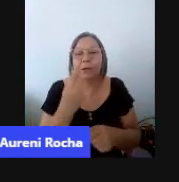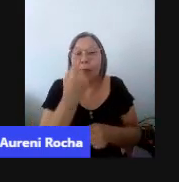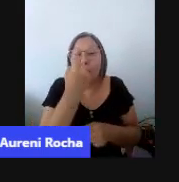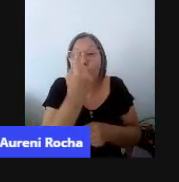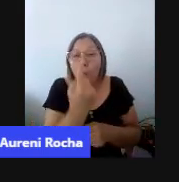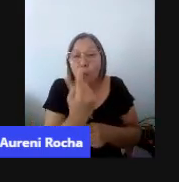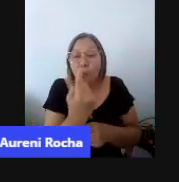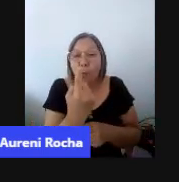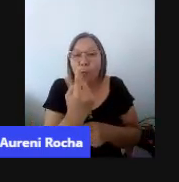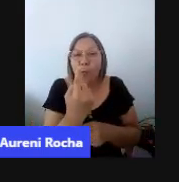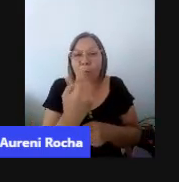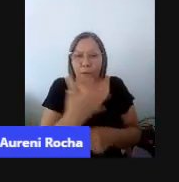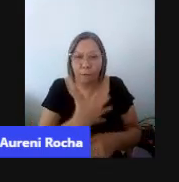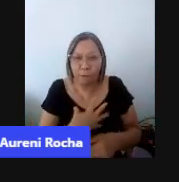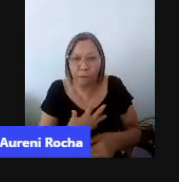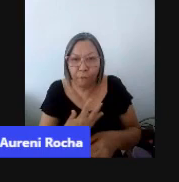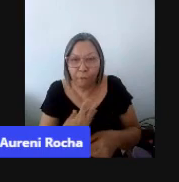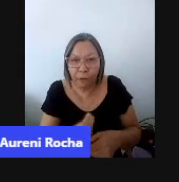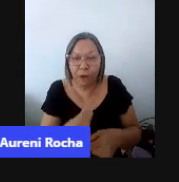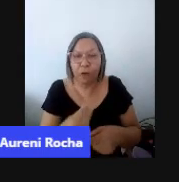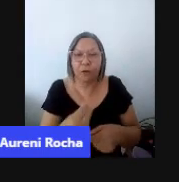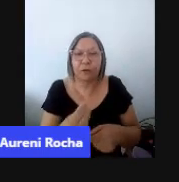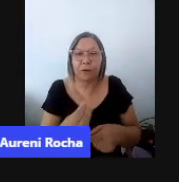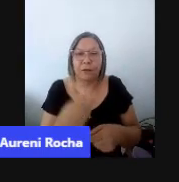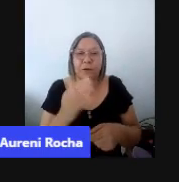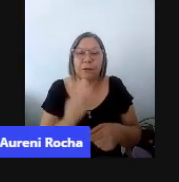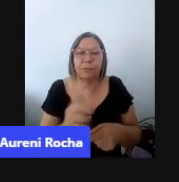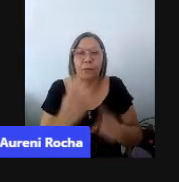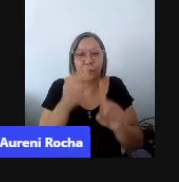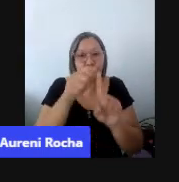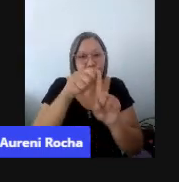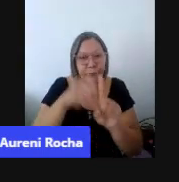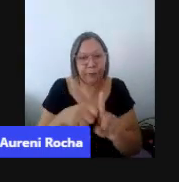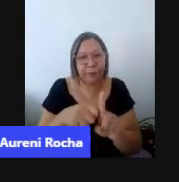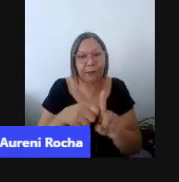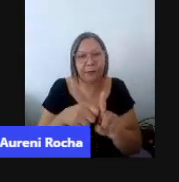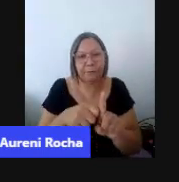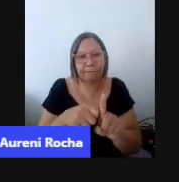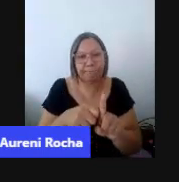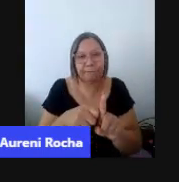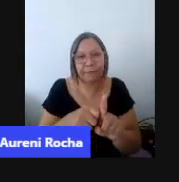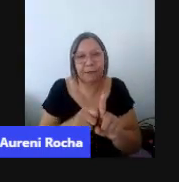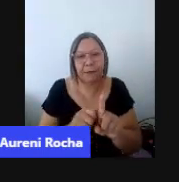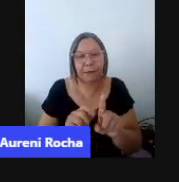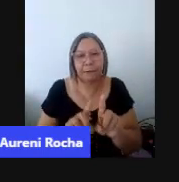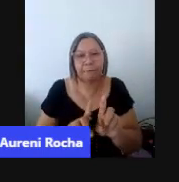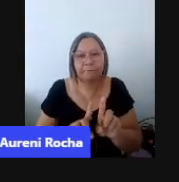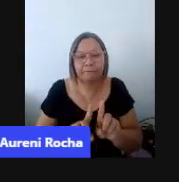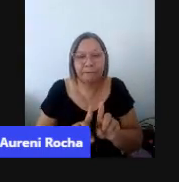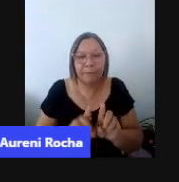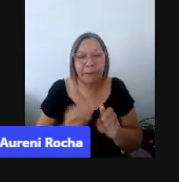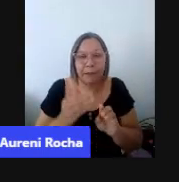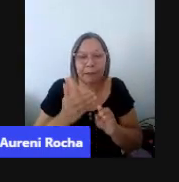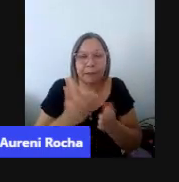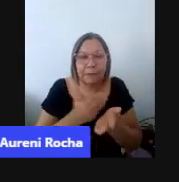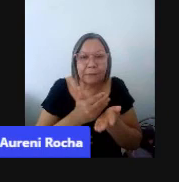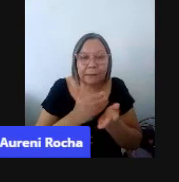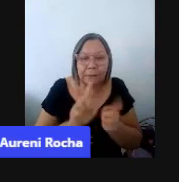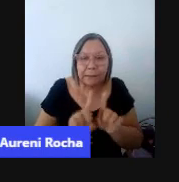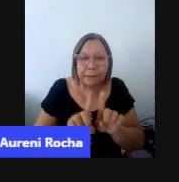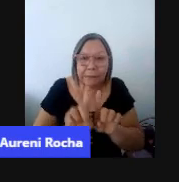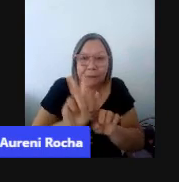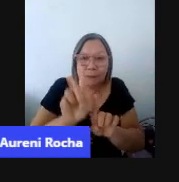cada 3 anos. Então, você vê que a taxa de crescimento, a produção, entre aspas, de tatu canastras